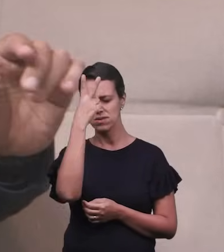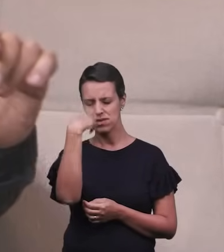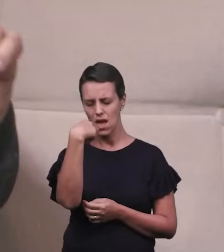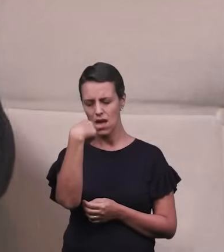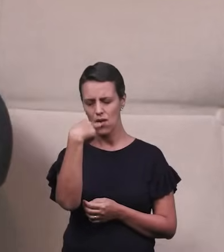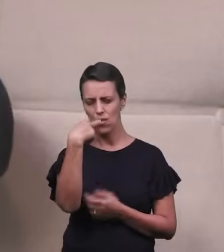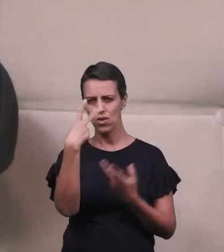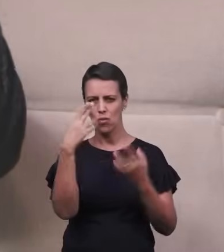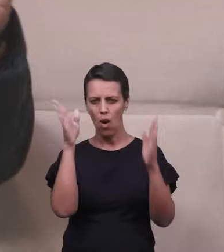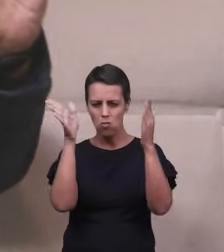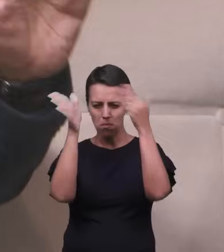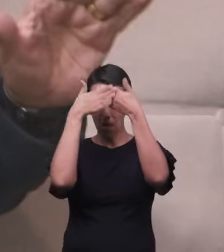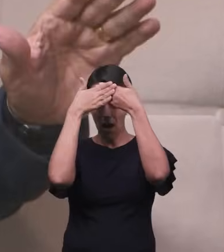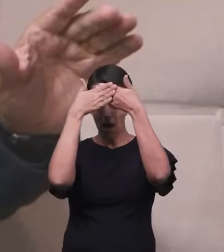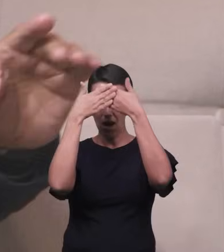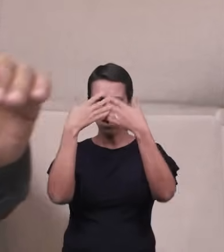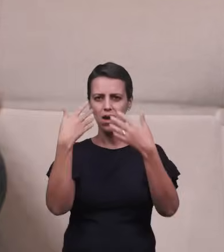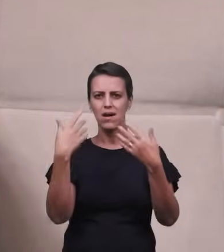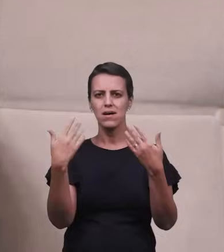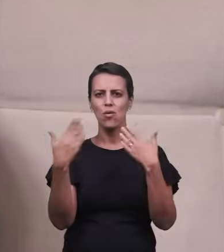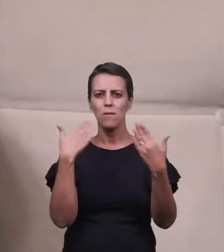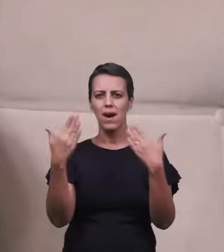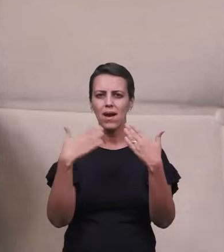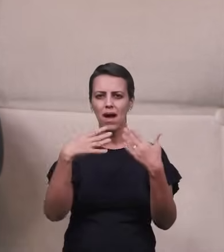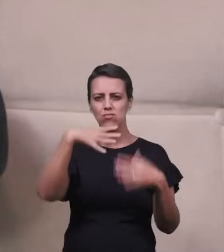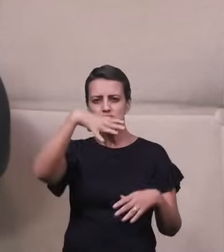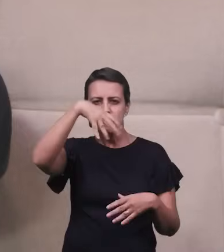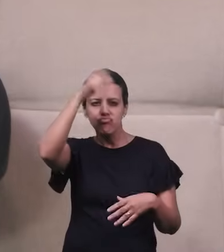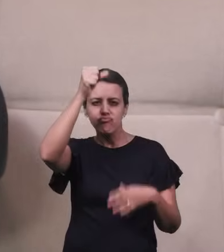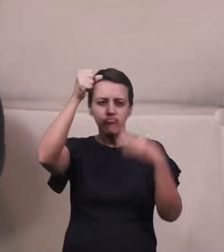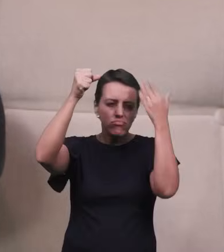luz, né? É o escuro. Então,